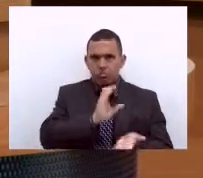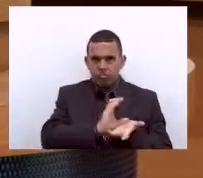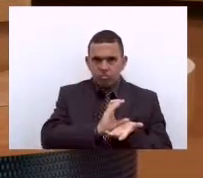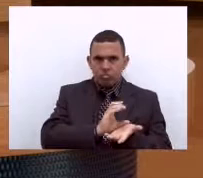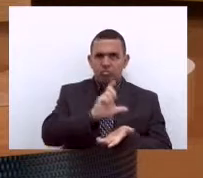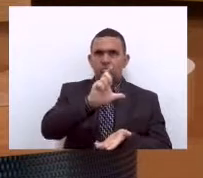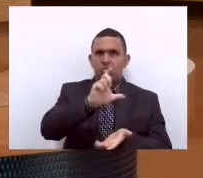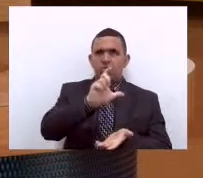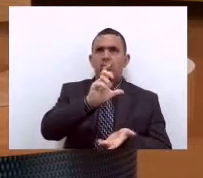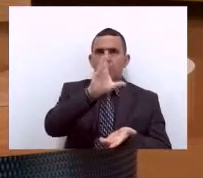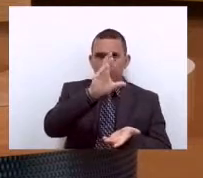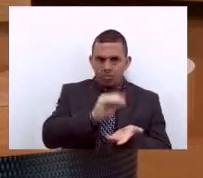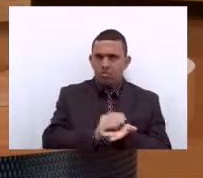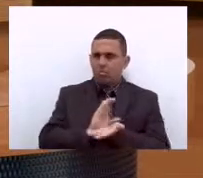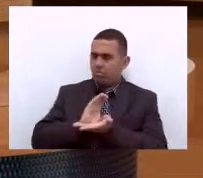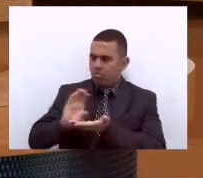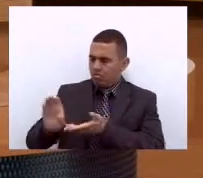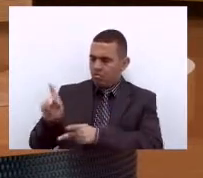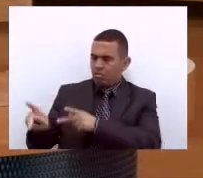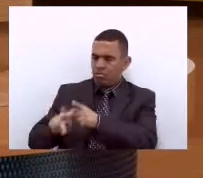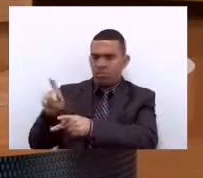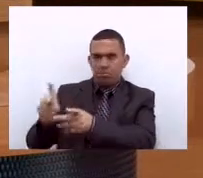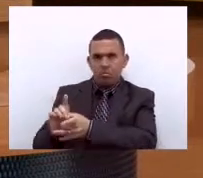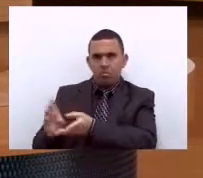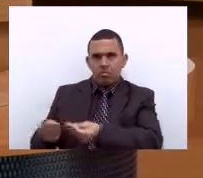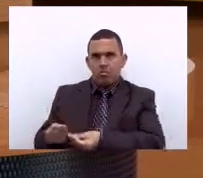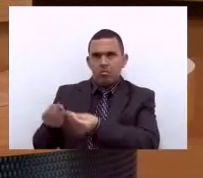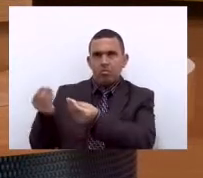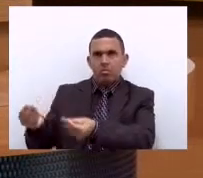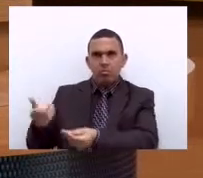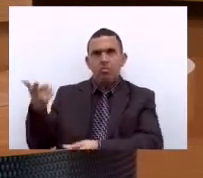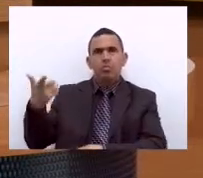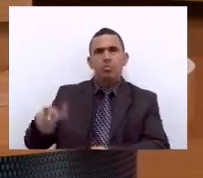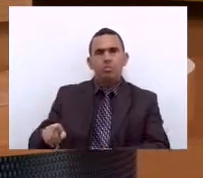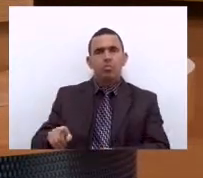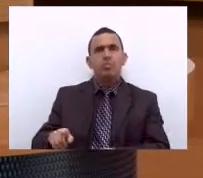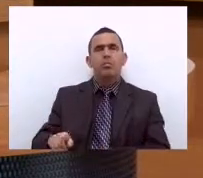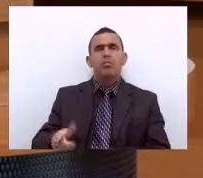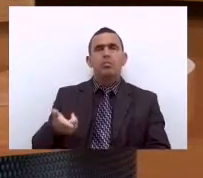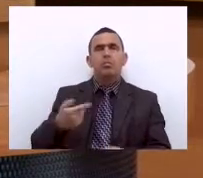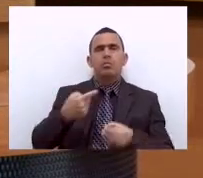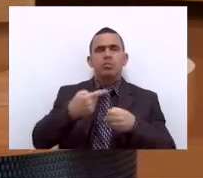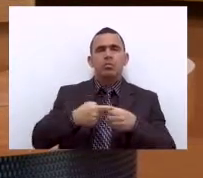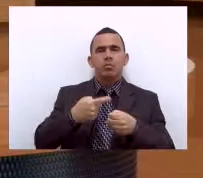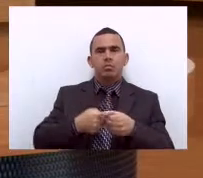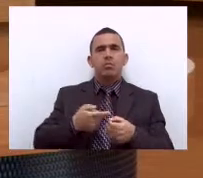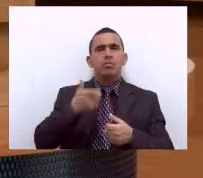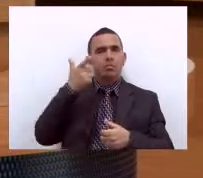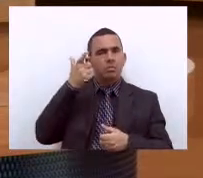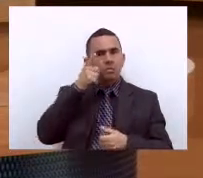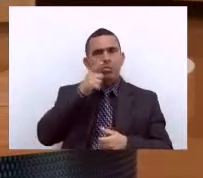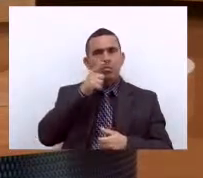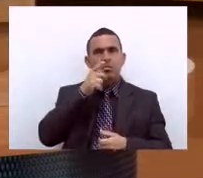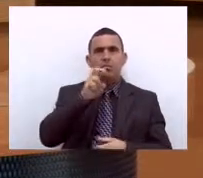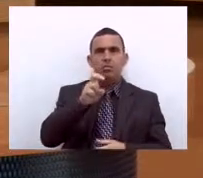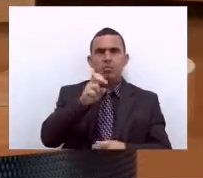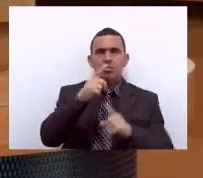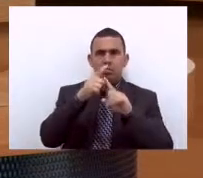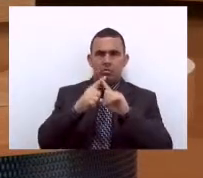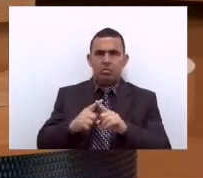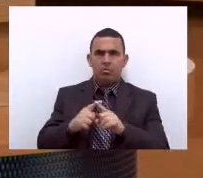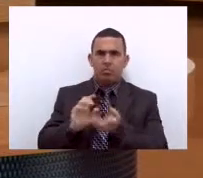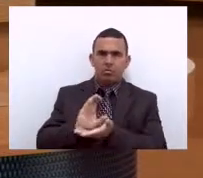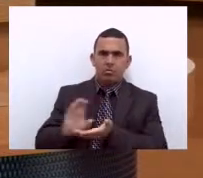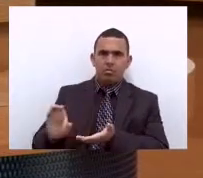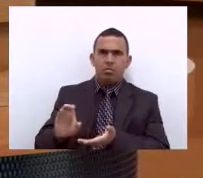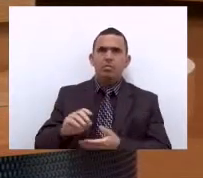população esse valor a mais, corrigido e, para não quebrar o município, descontado em 5 parcelas. Não é possível